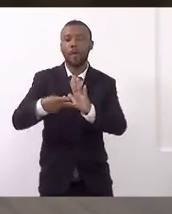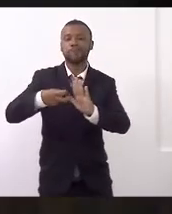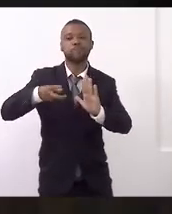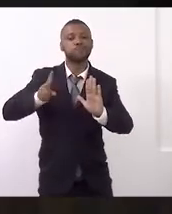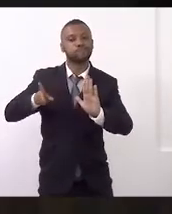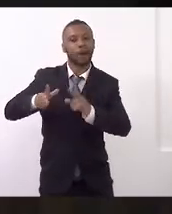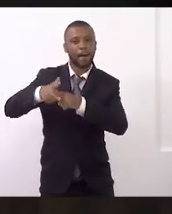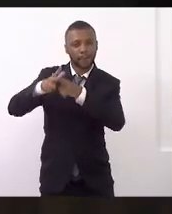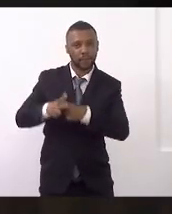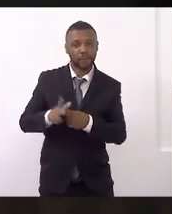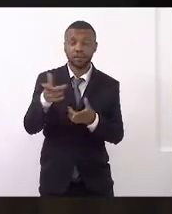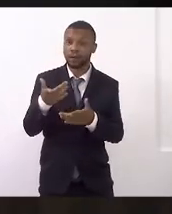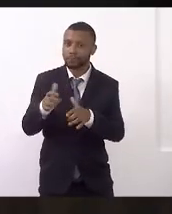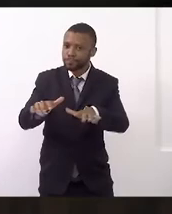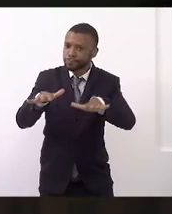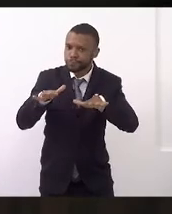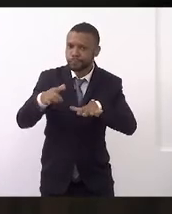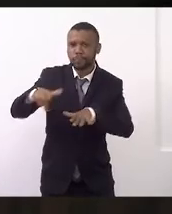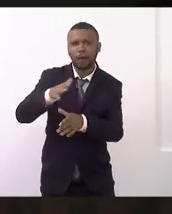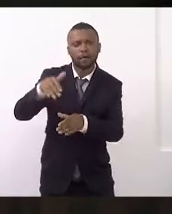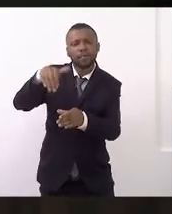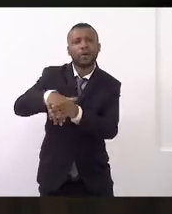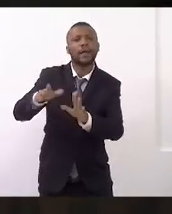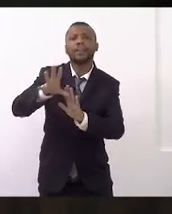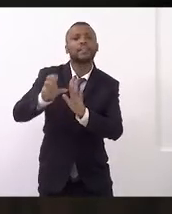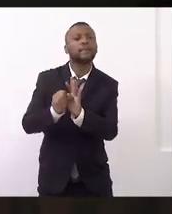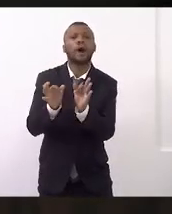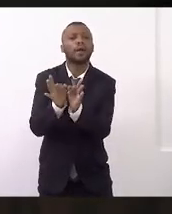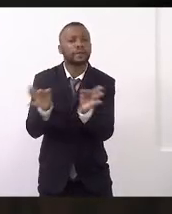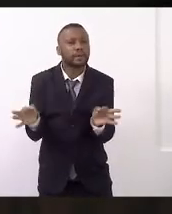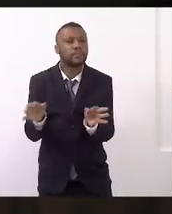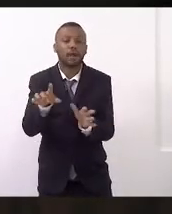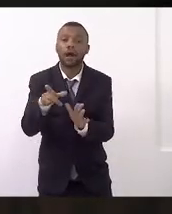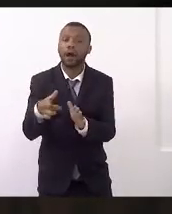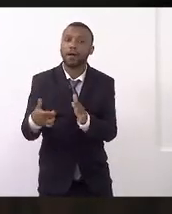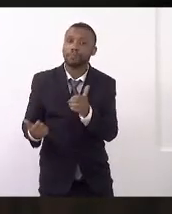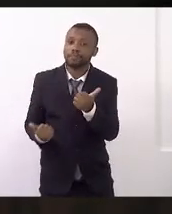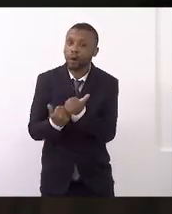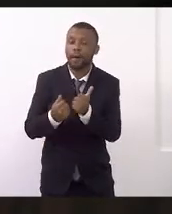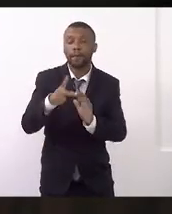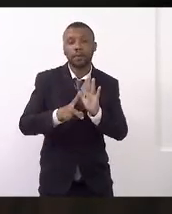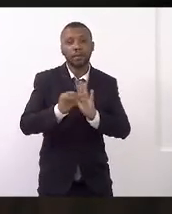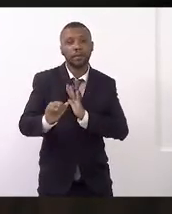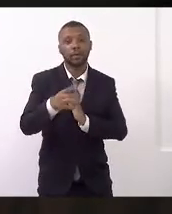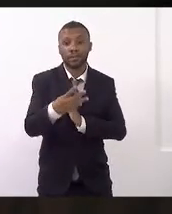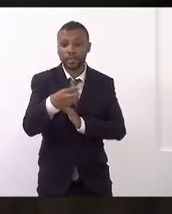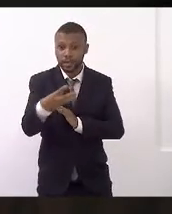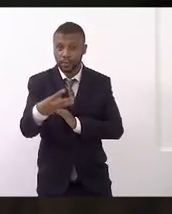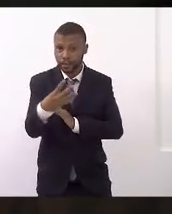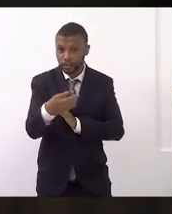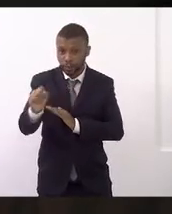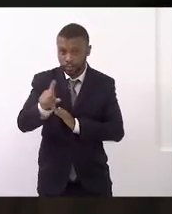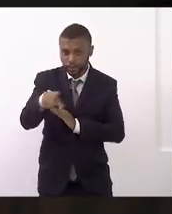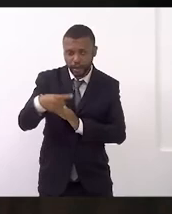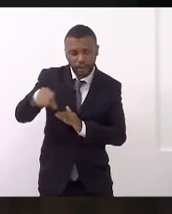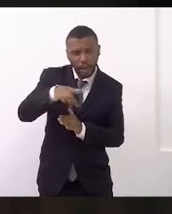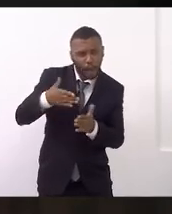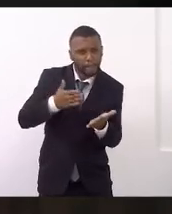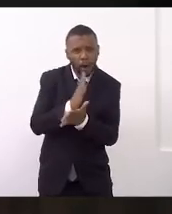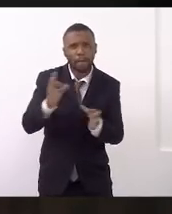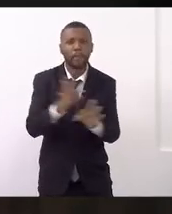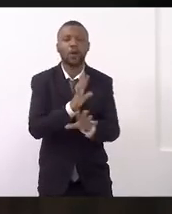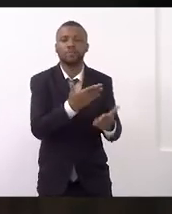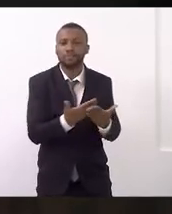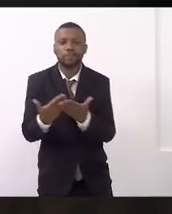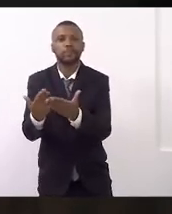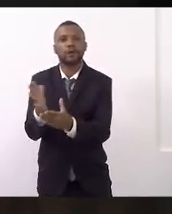Com autorização do plenário para votarmos simbolicamente, veto total aposto ao projeto de lei 4348. Senhores que aprovam isso como estão aprovados. Então,